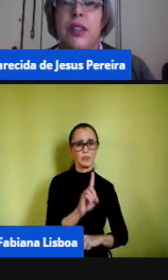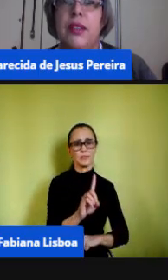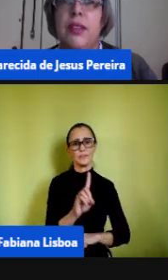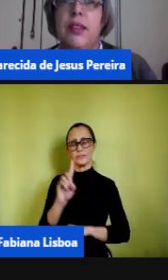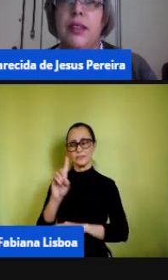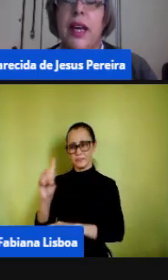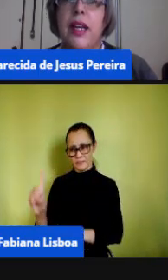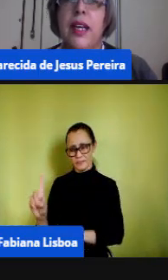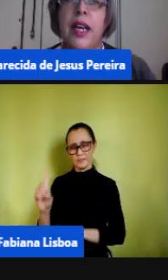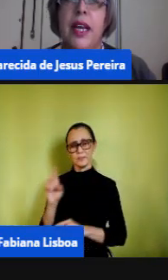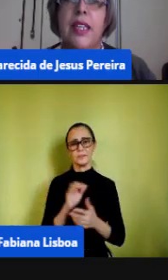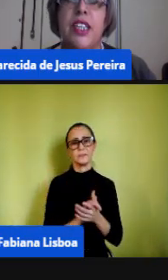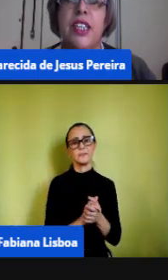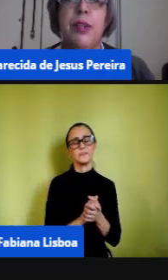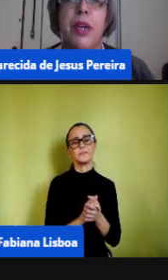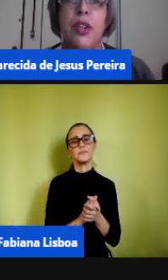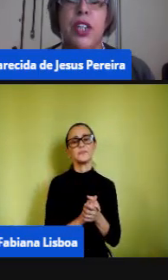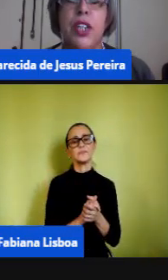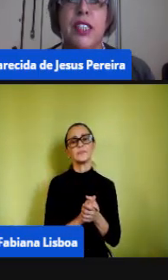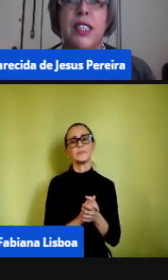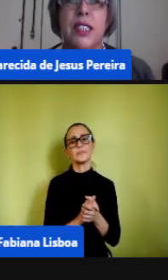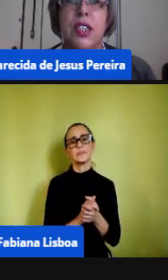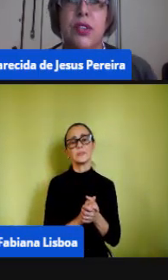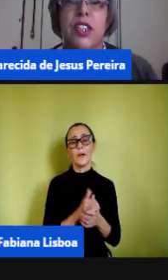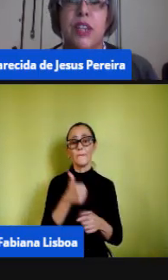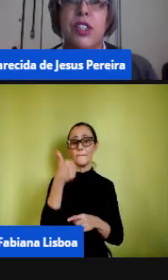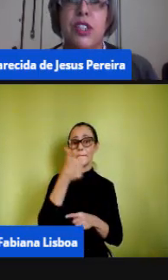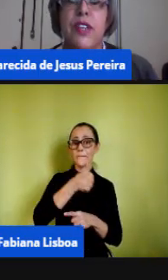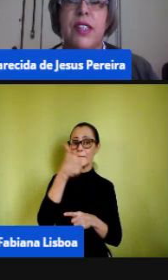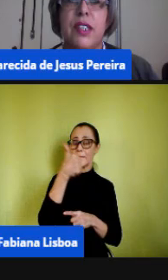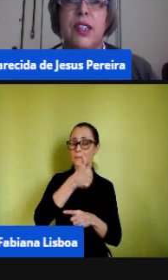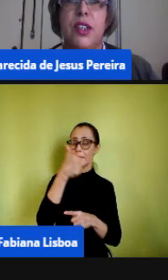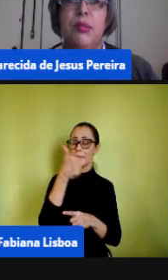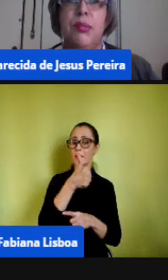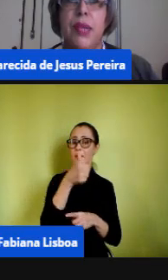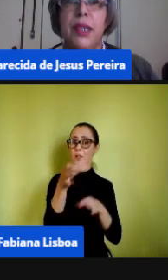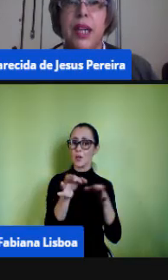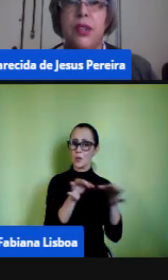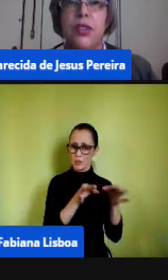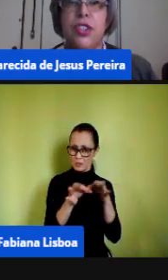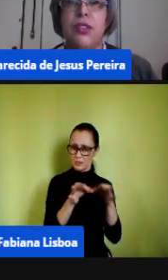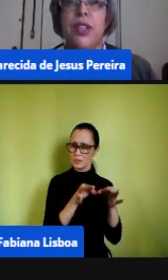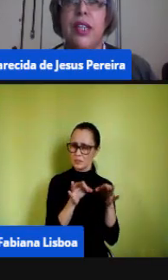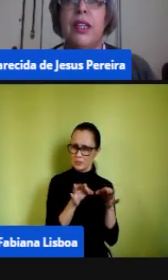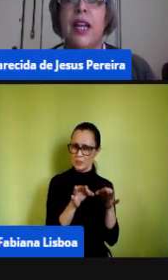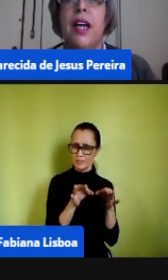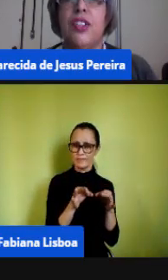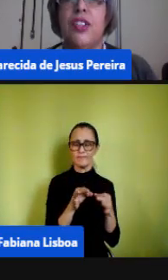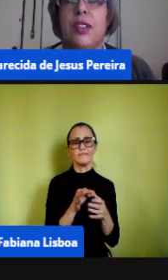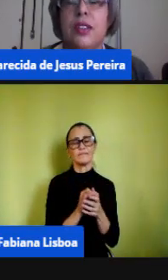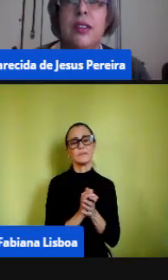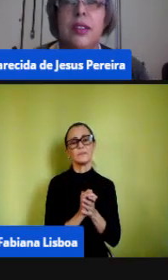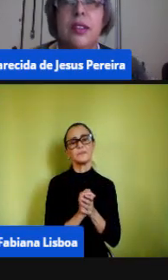direita, tá? Essa é a primeira organização que temos que fazer para dar continuidade